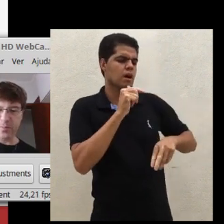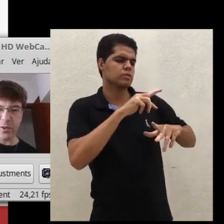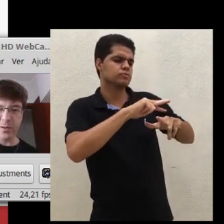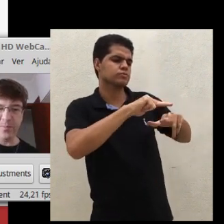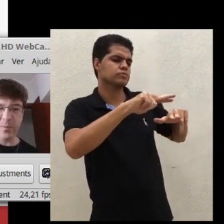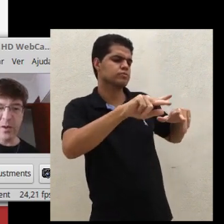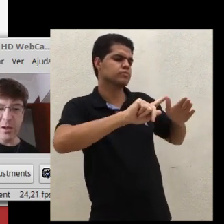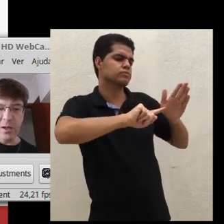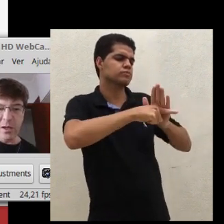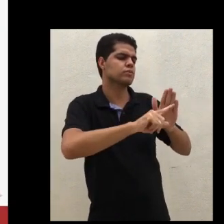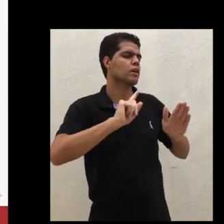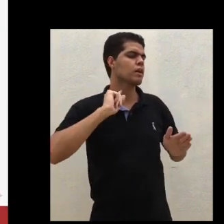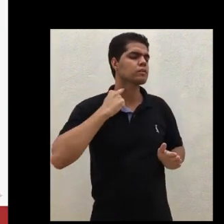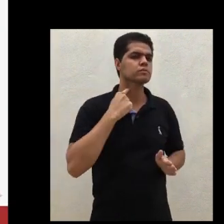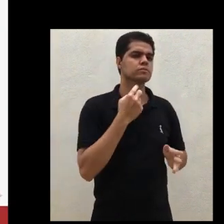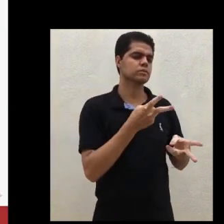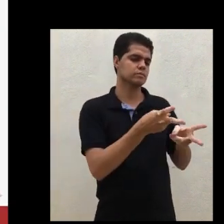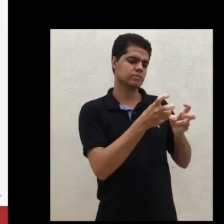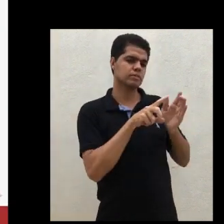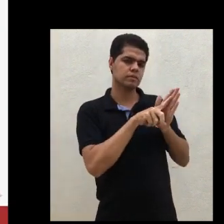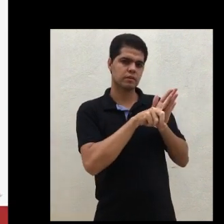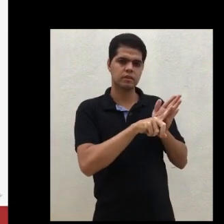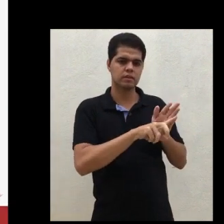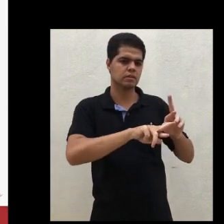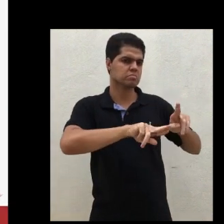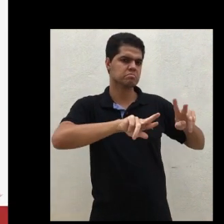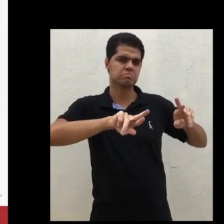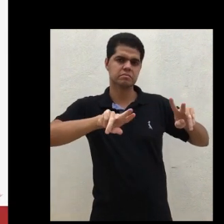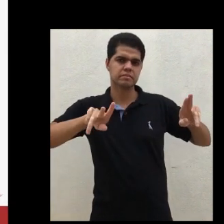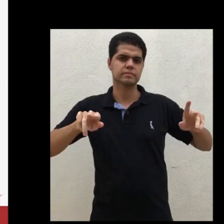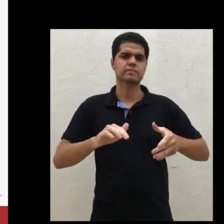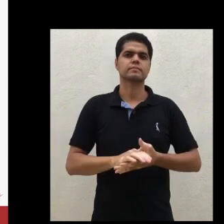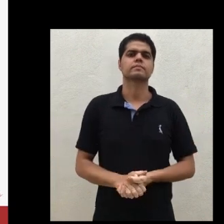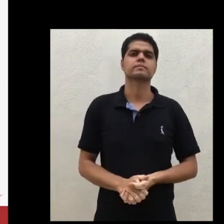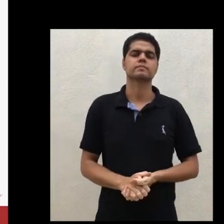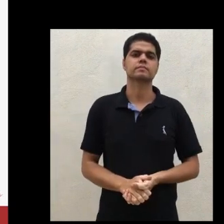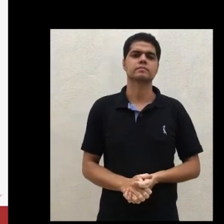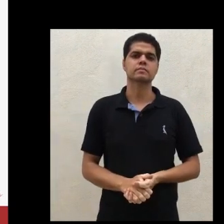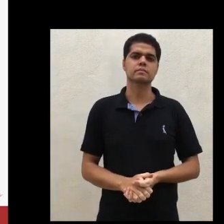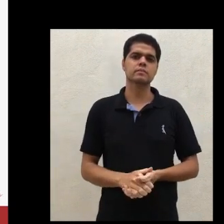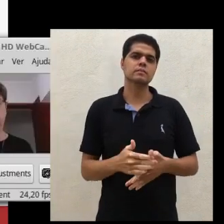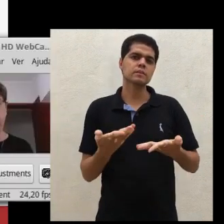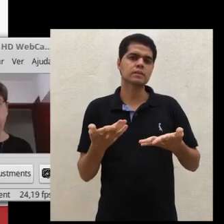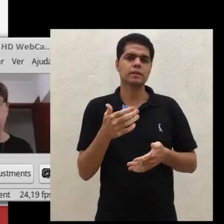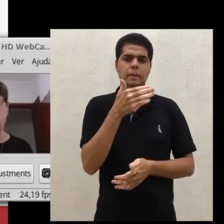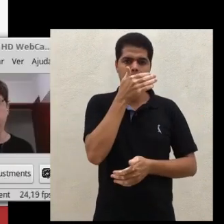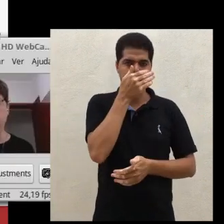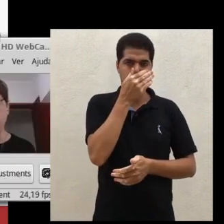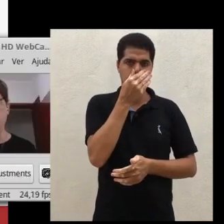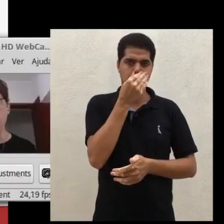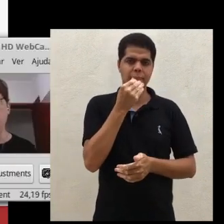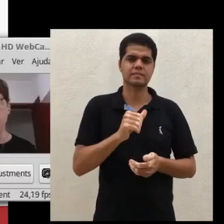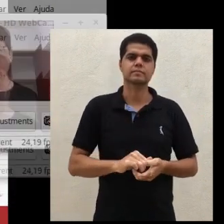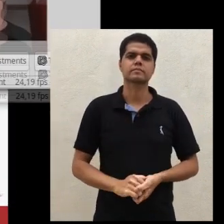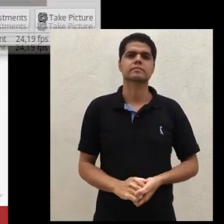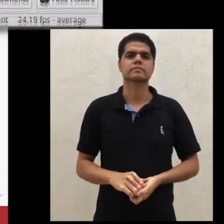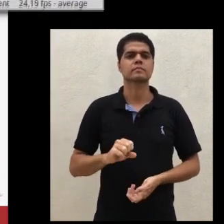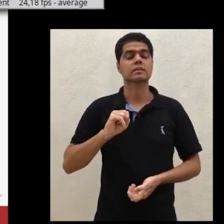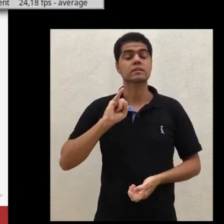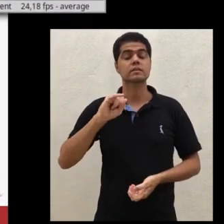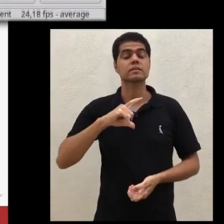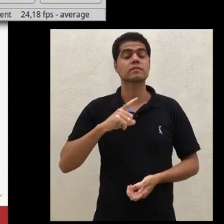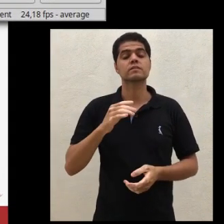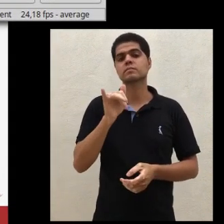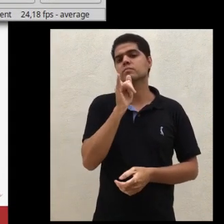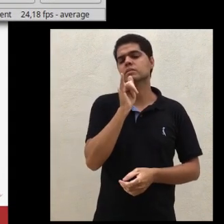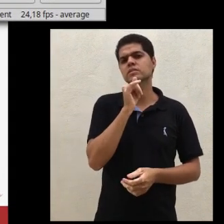vai. Tá? Então, a lógica fuzzy ela tem muita aplicação, né? Então, se você pega aqui